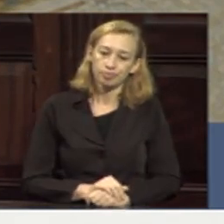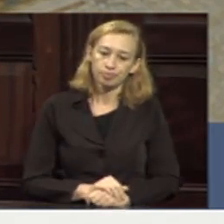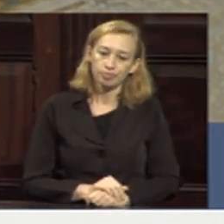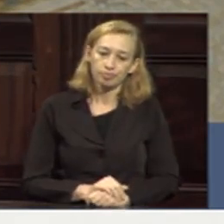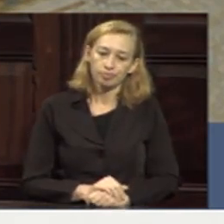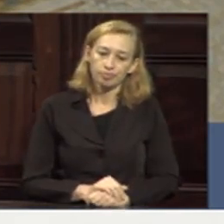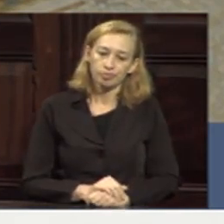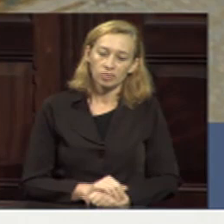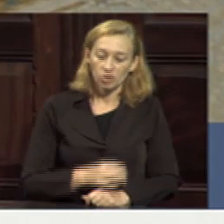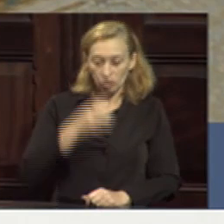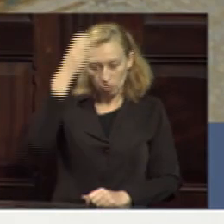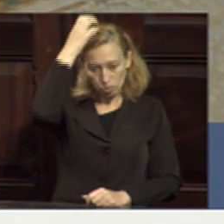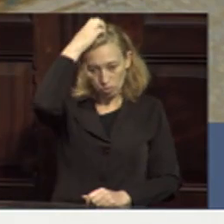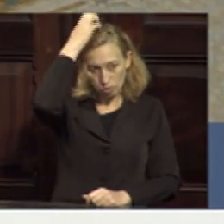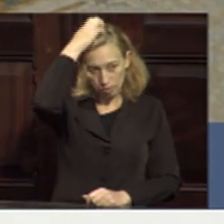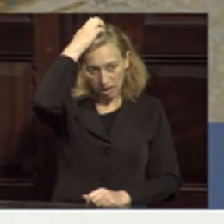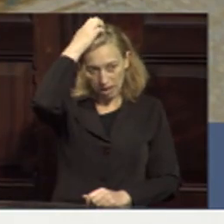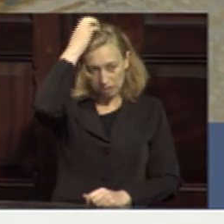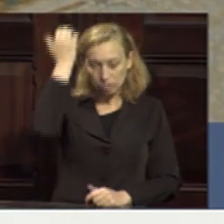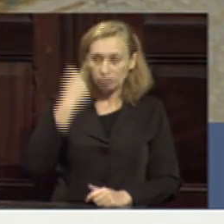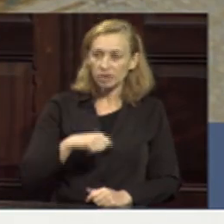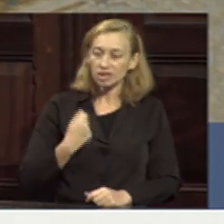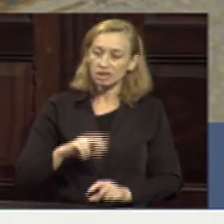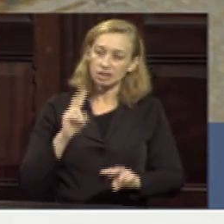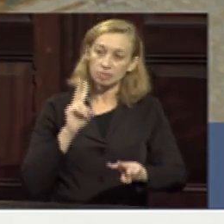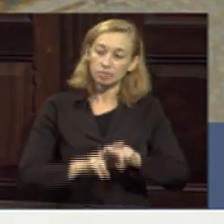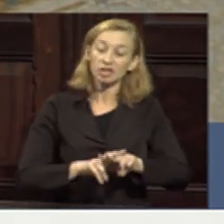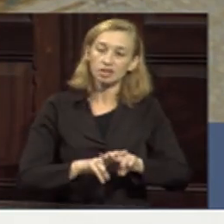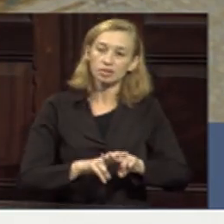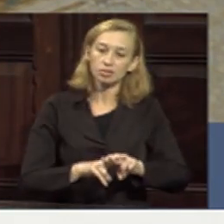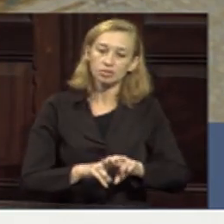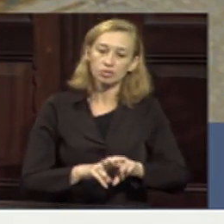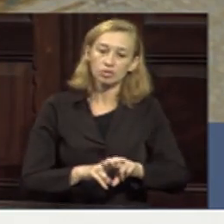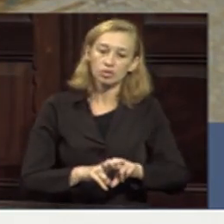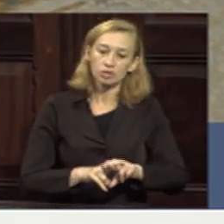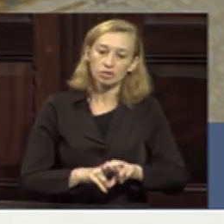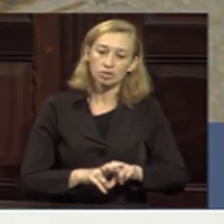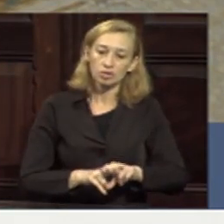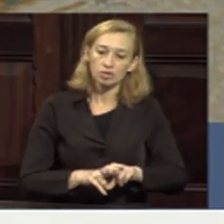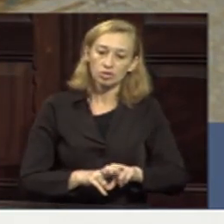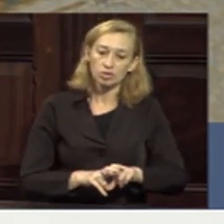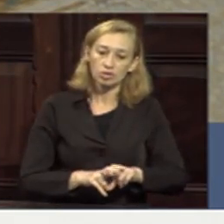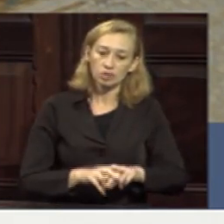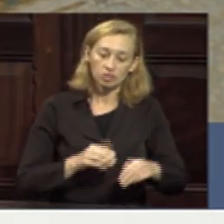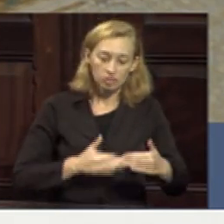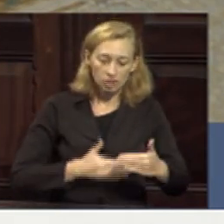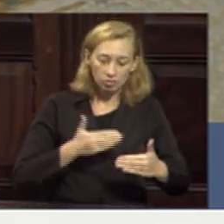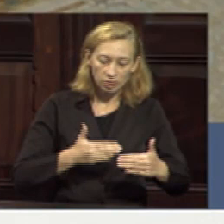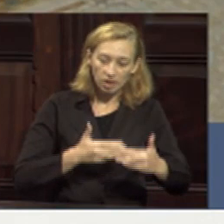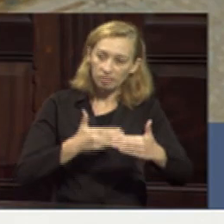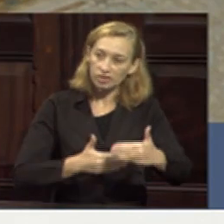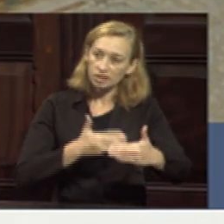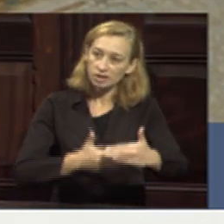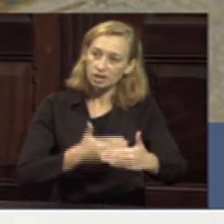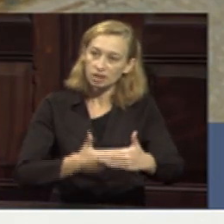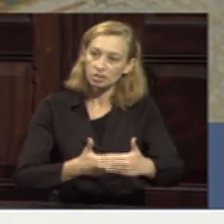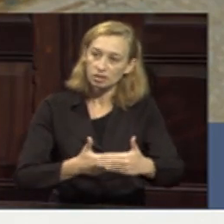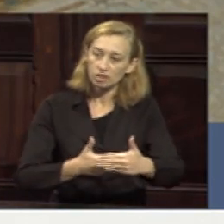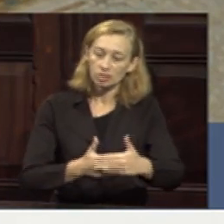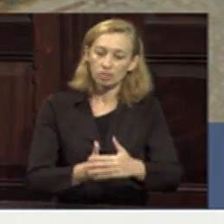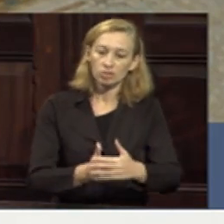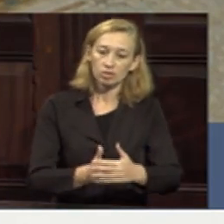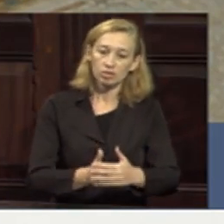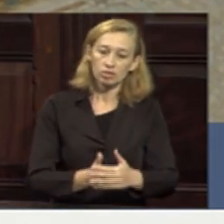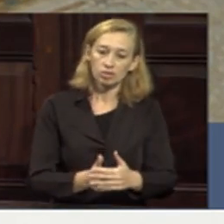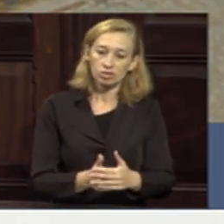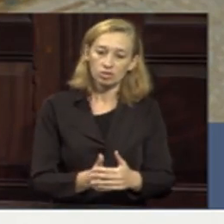punindo os responsáveis, mas acima de tudo, avançando naquela que é a maior causa da Marielle,